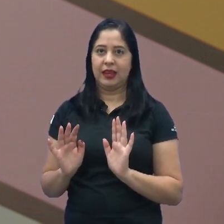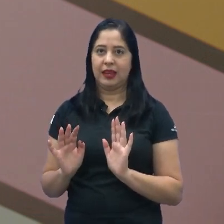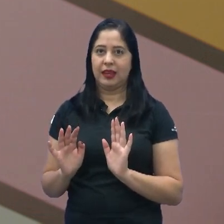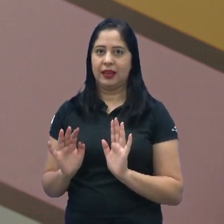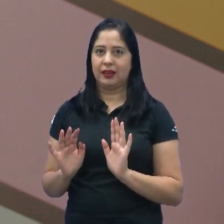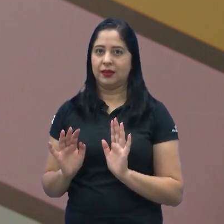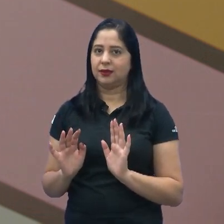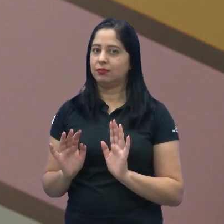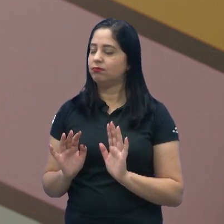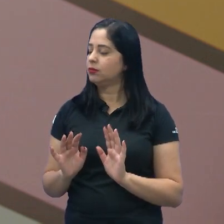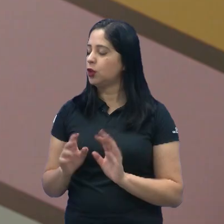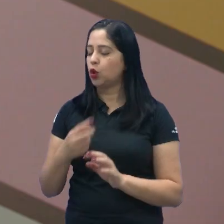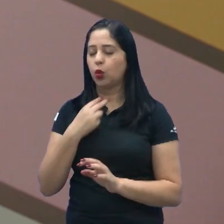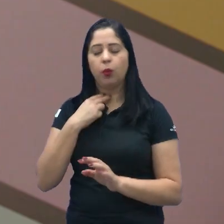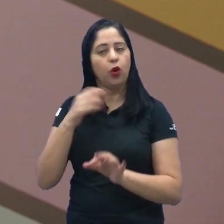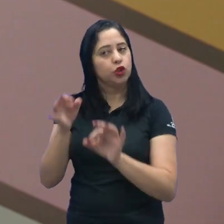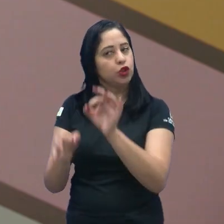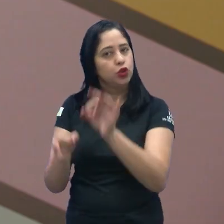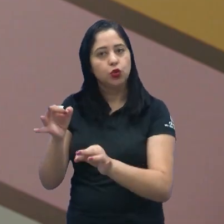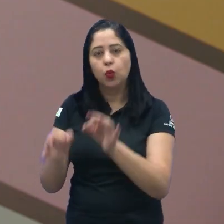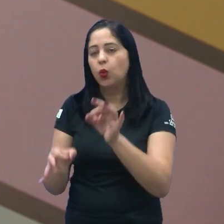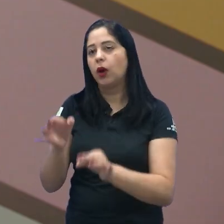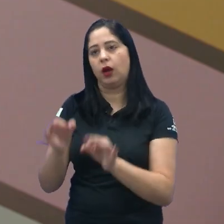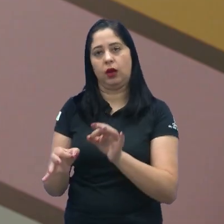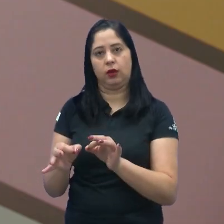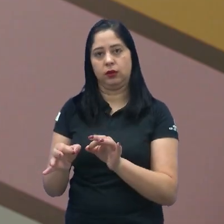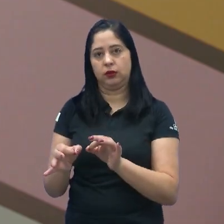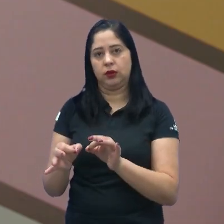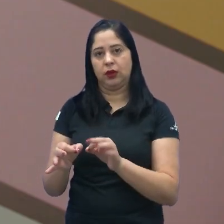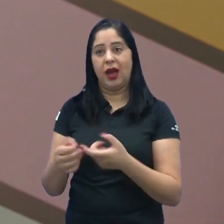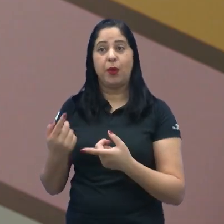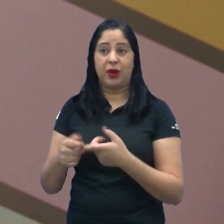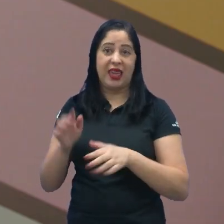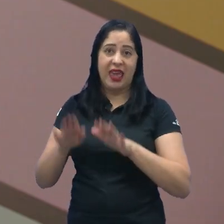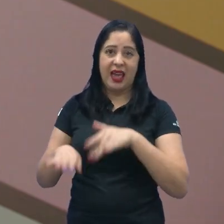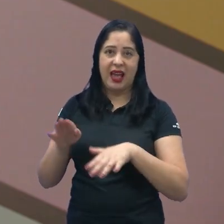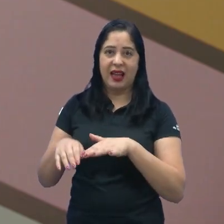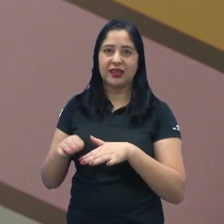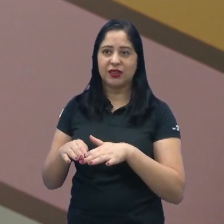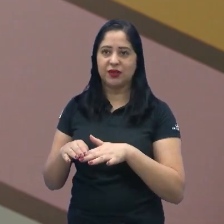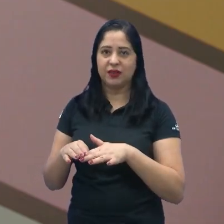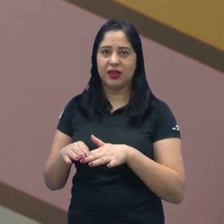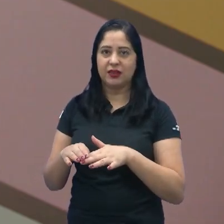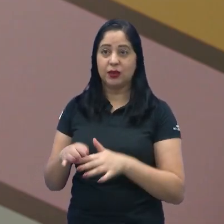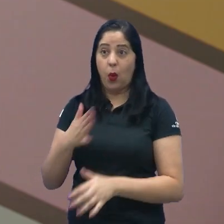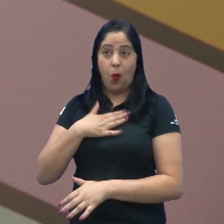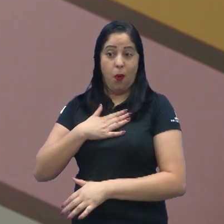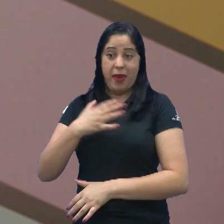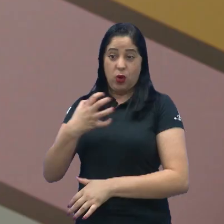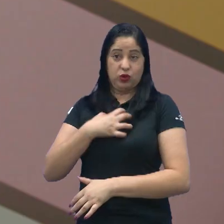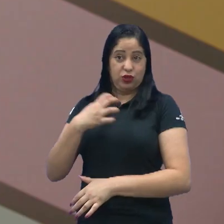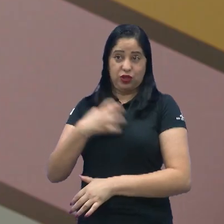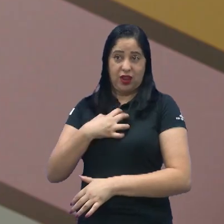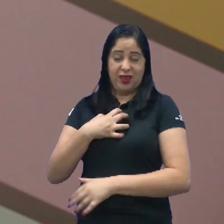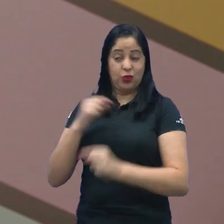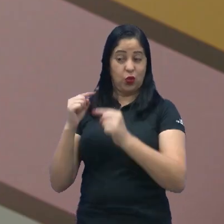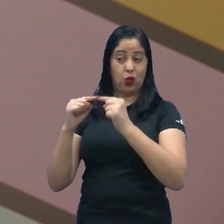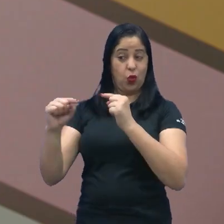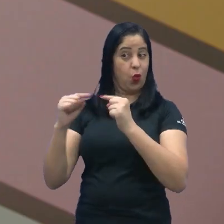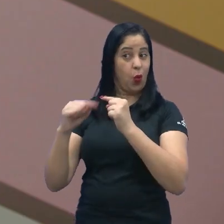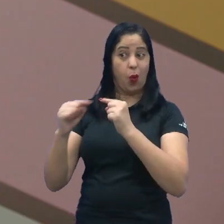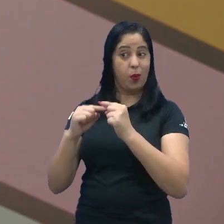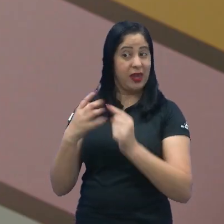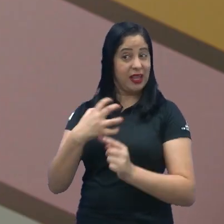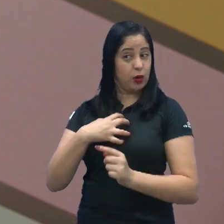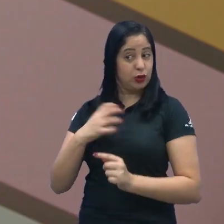julgamento, sem julgamento. Porque às vezes a forma como você falou que funcionou para mim não vai funcionar para aquela mãe, não vai